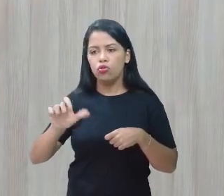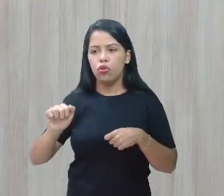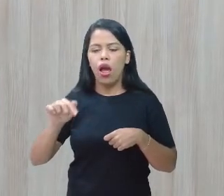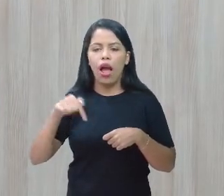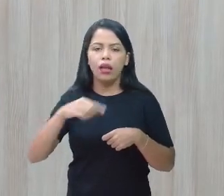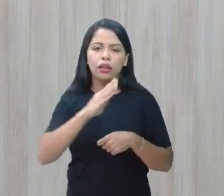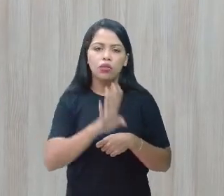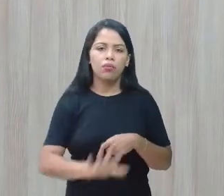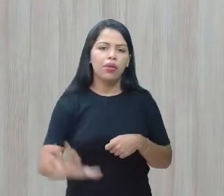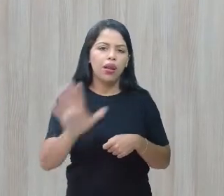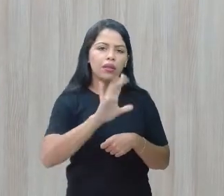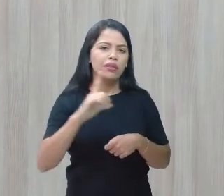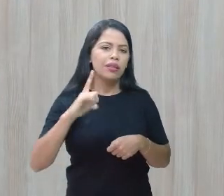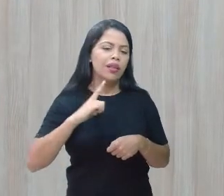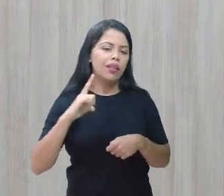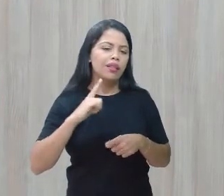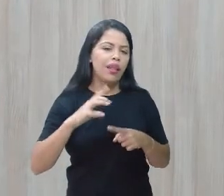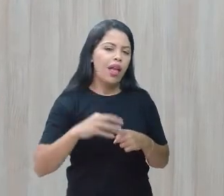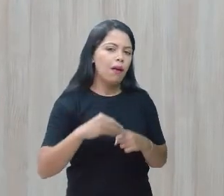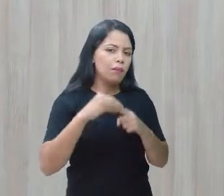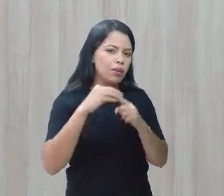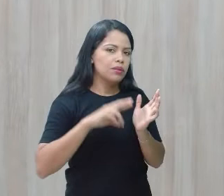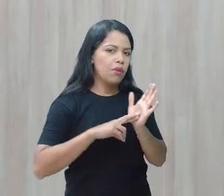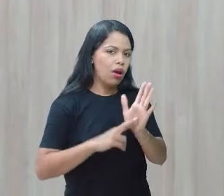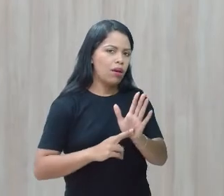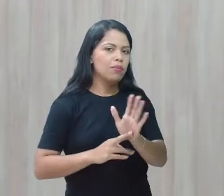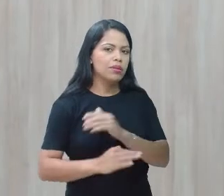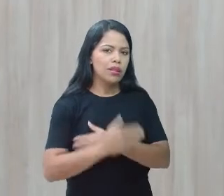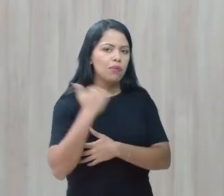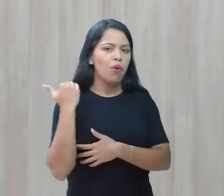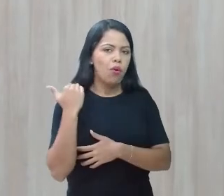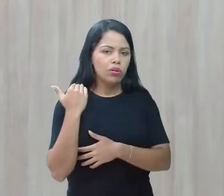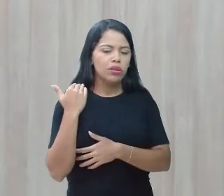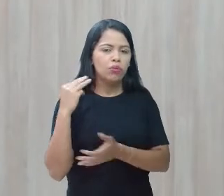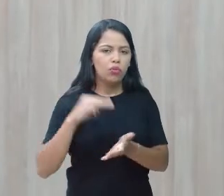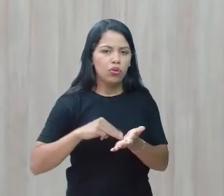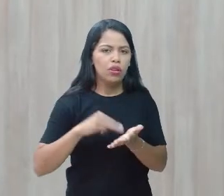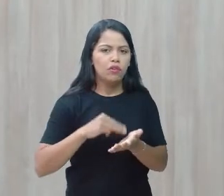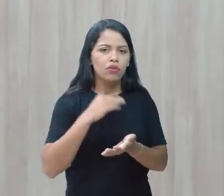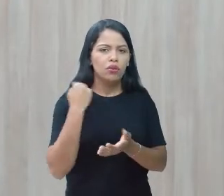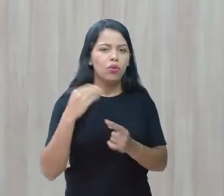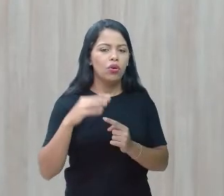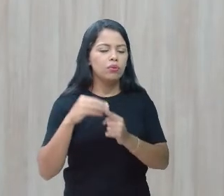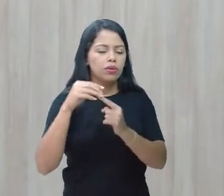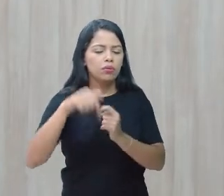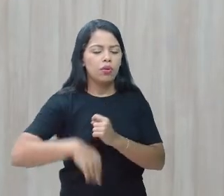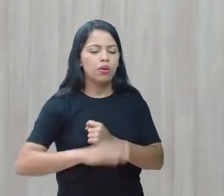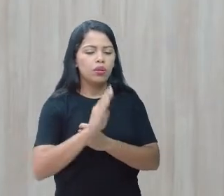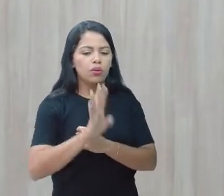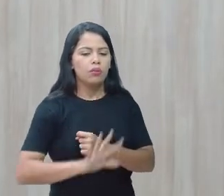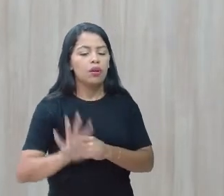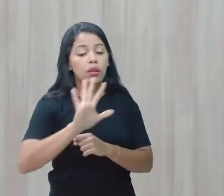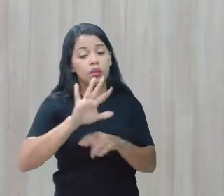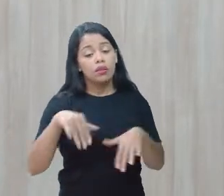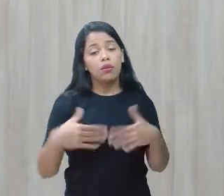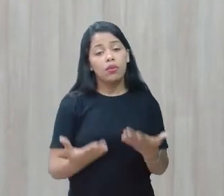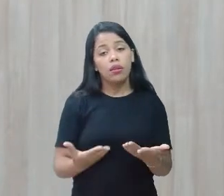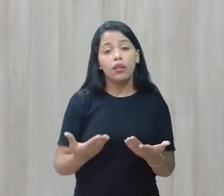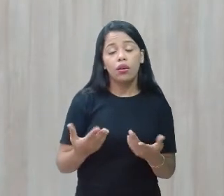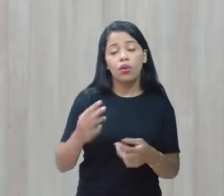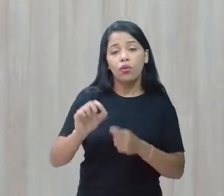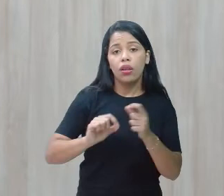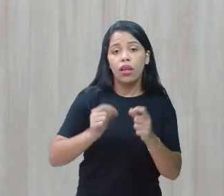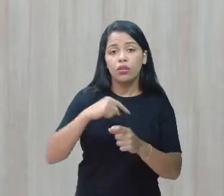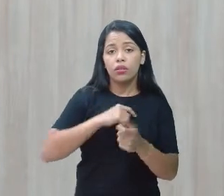cardiovasculares representam as principais causas de morte. Então, gente, a questão aí é cuidar bem desse